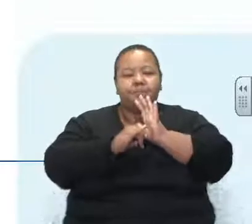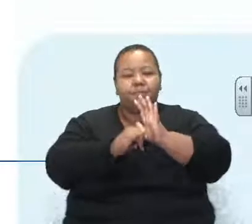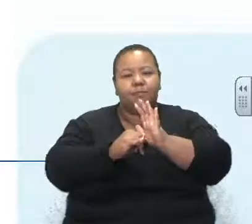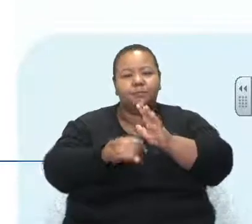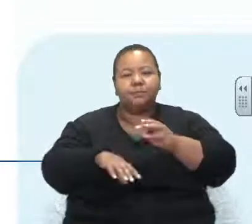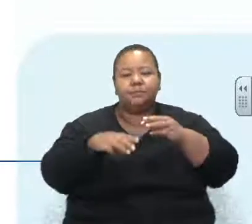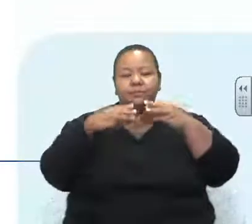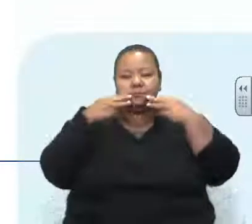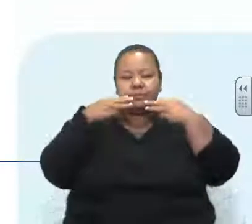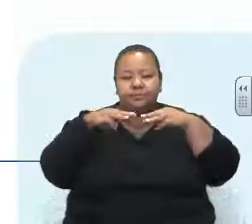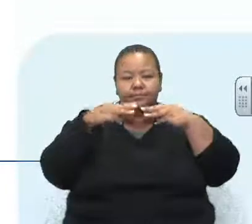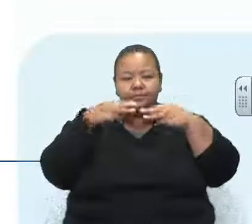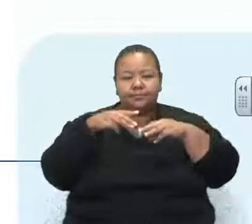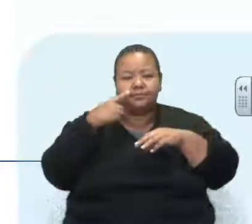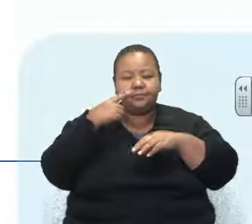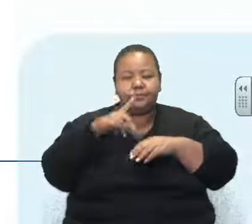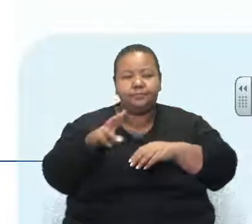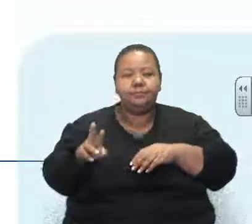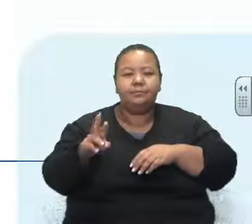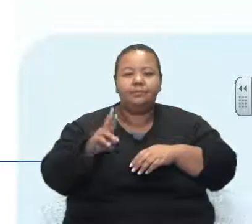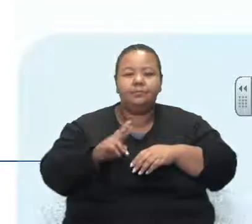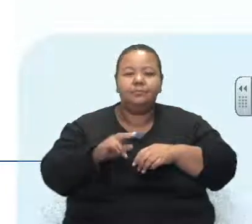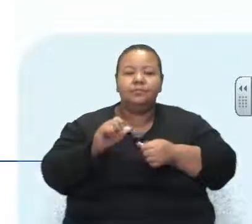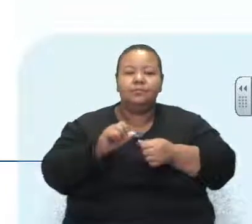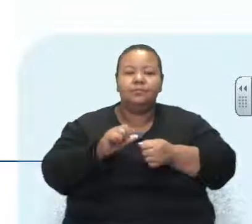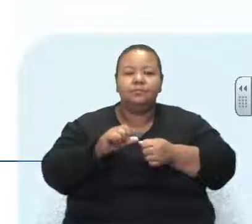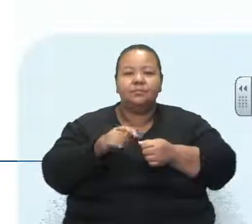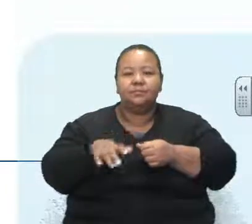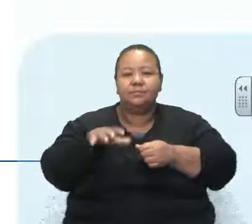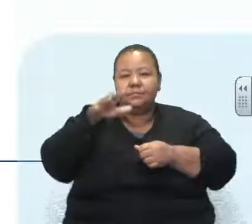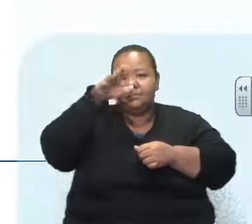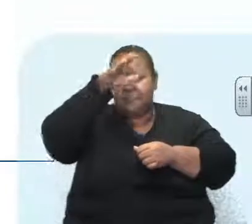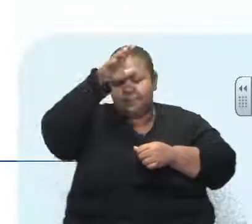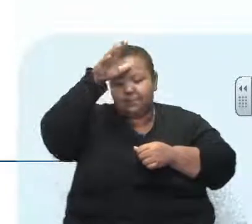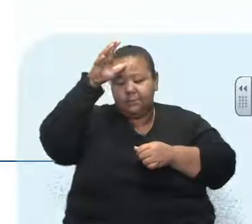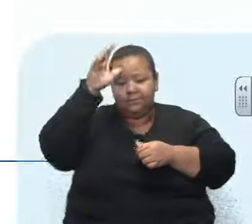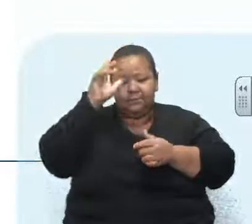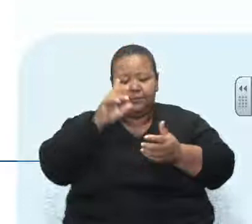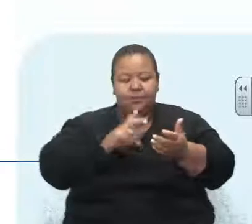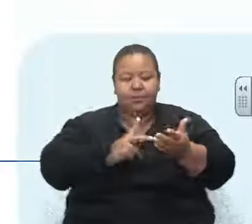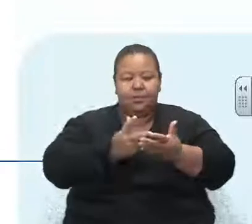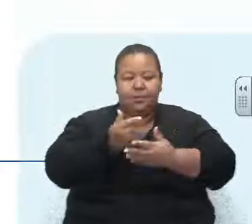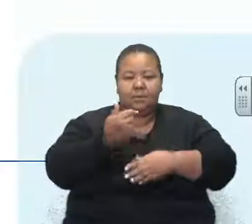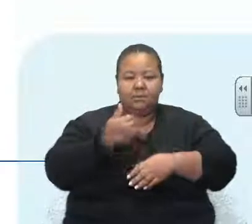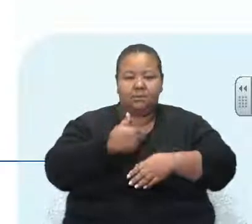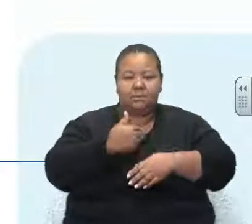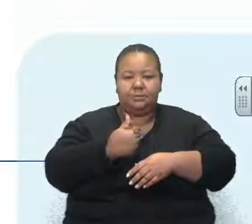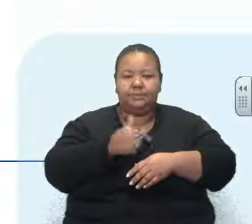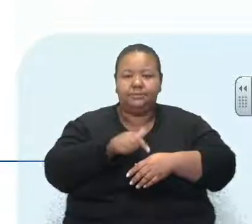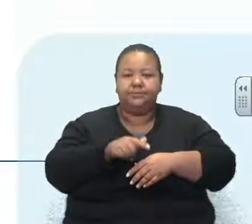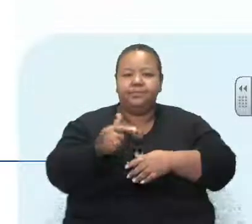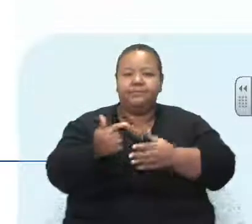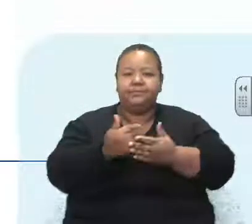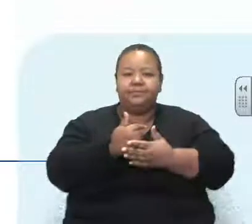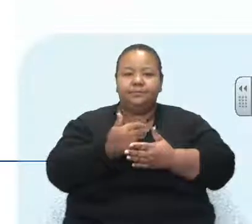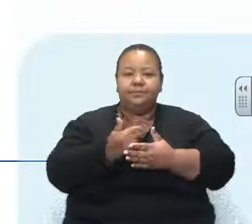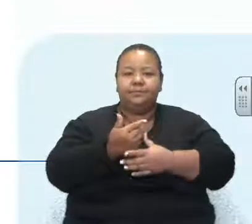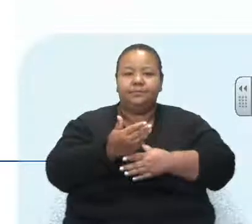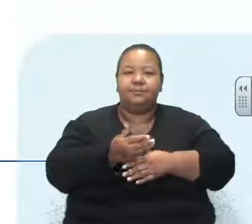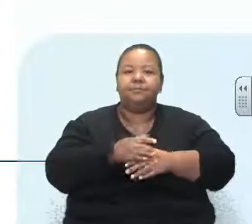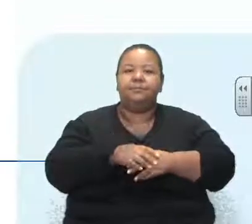de marketing, ele visa responder isso. O que leva os consumidores a comprarem? Essa é uma das perguntas que